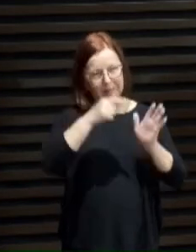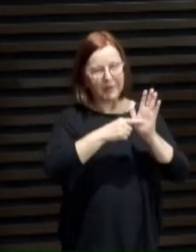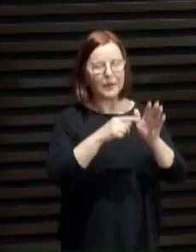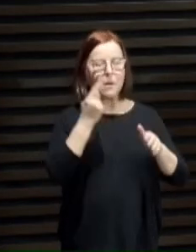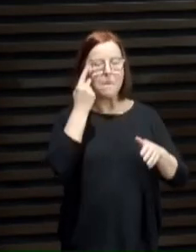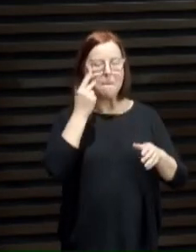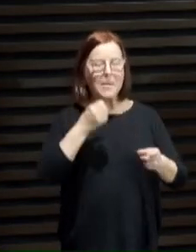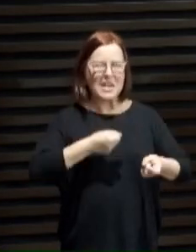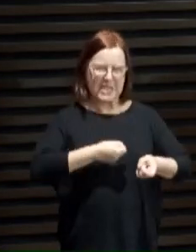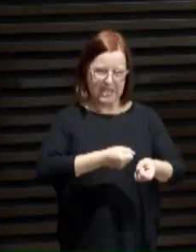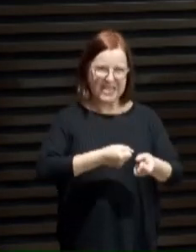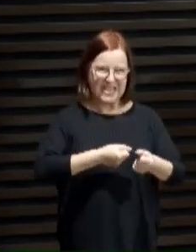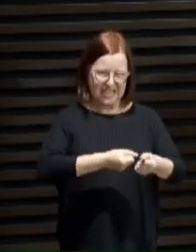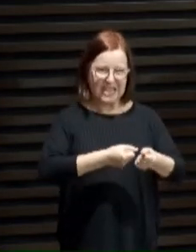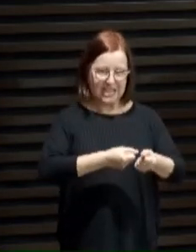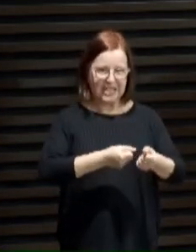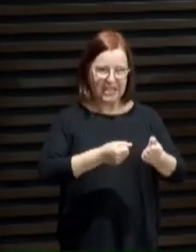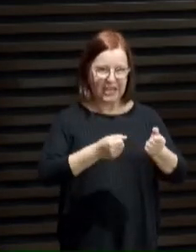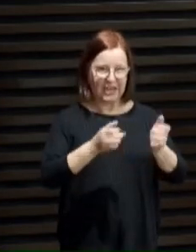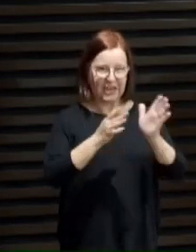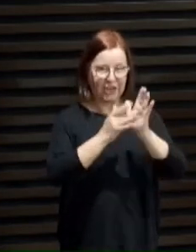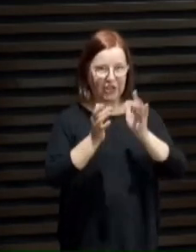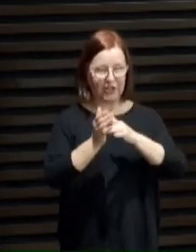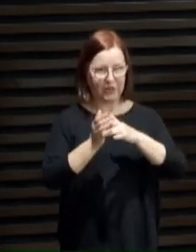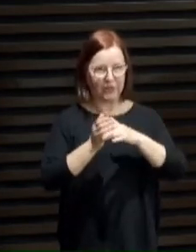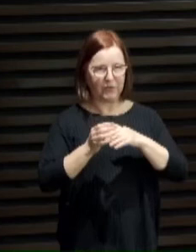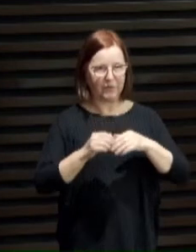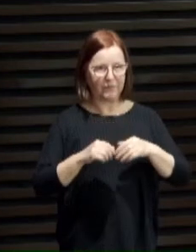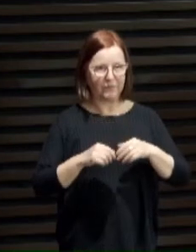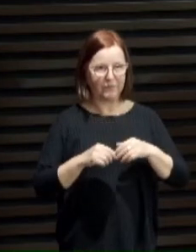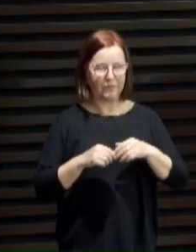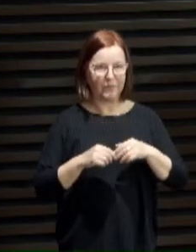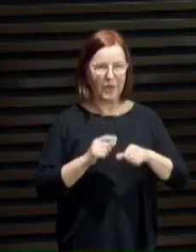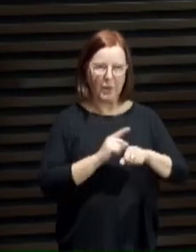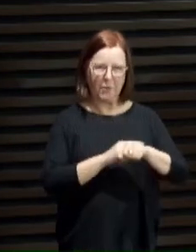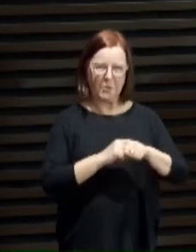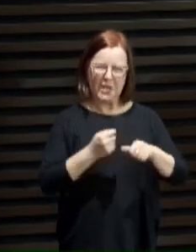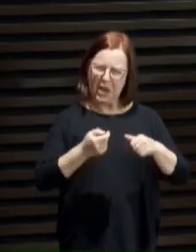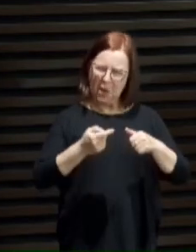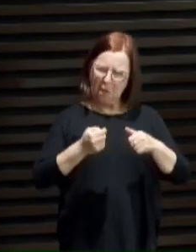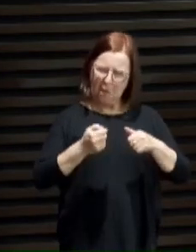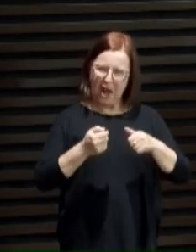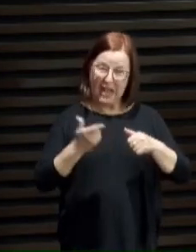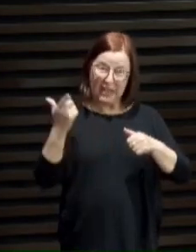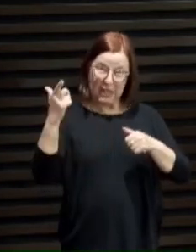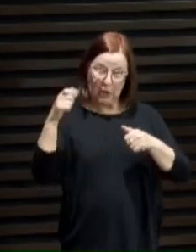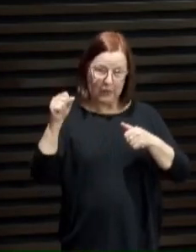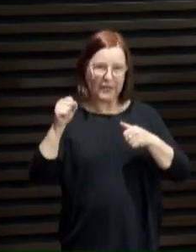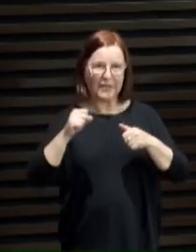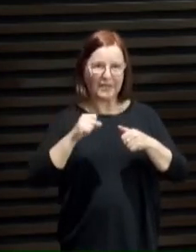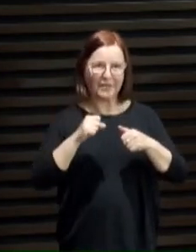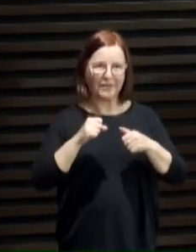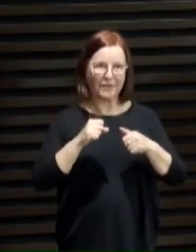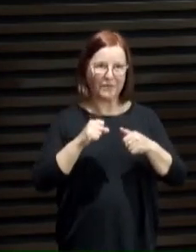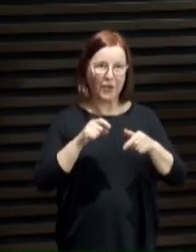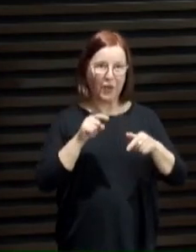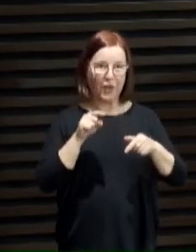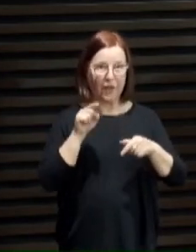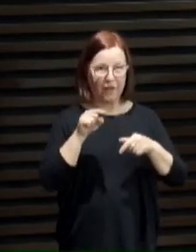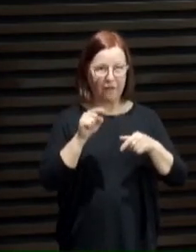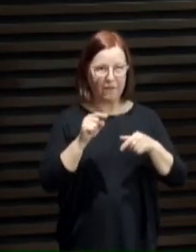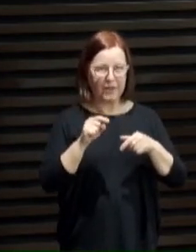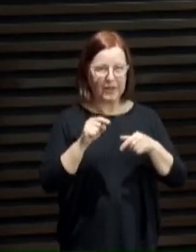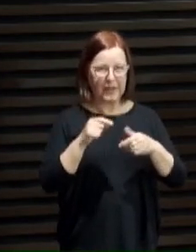Jesus. É quando você está quase chegando, é quando você está quase cumprindo, está ali, você está a 1 metro de jogar